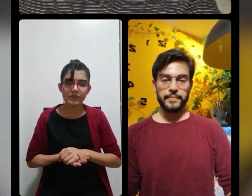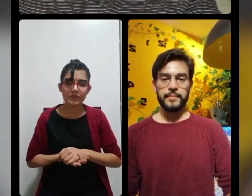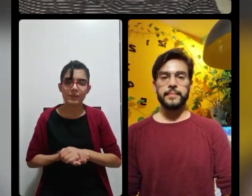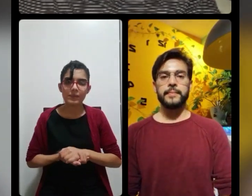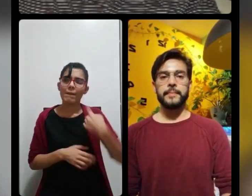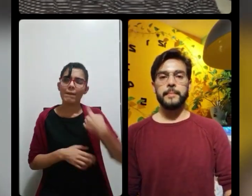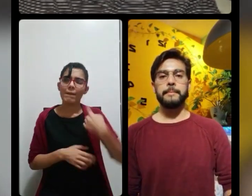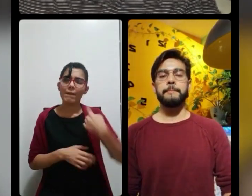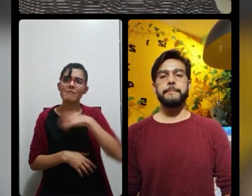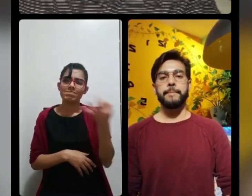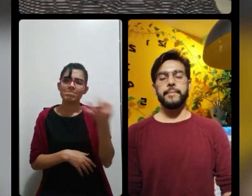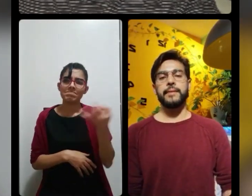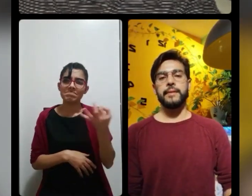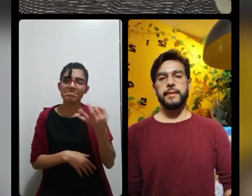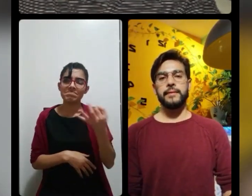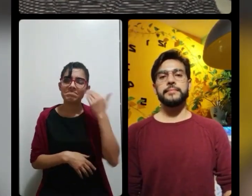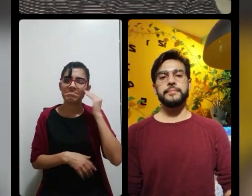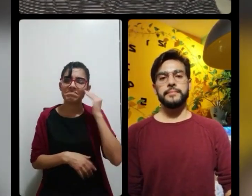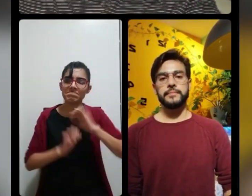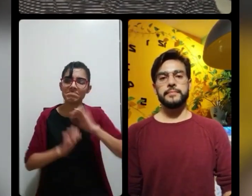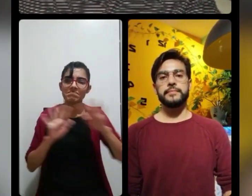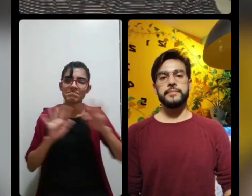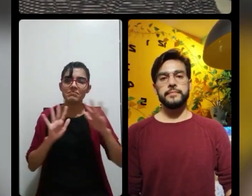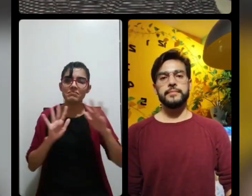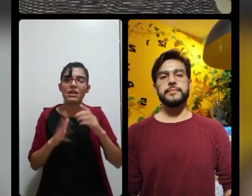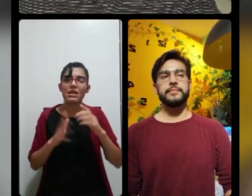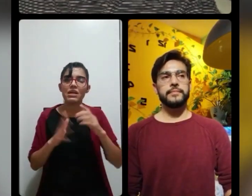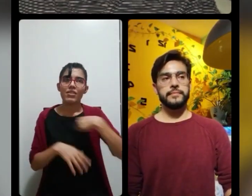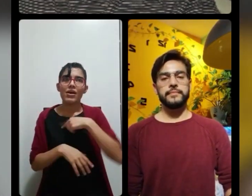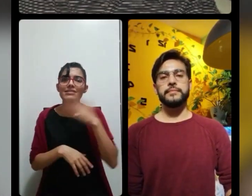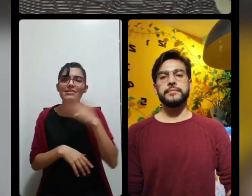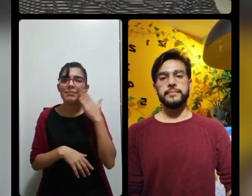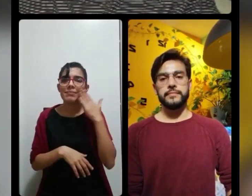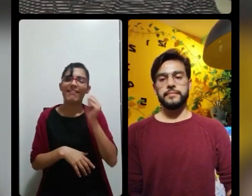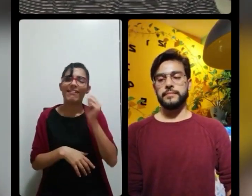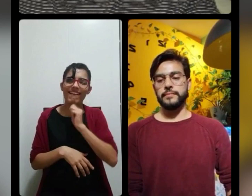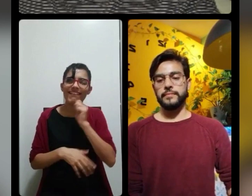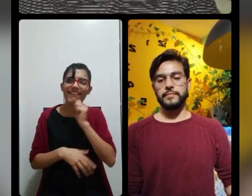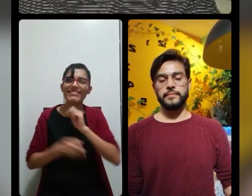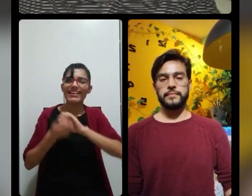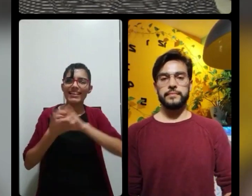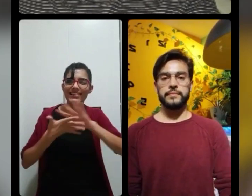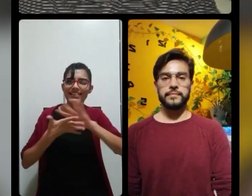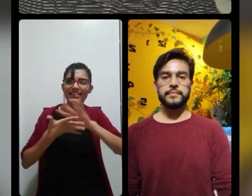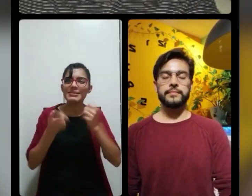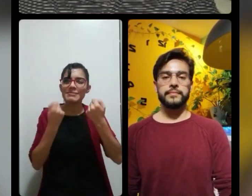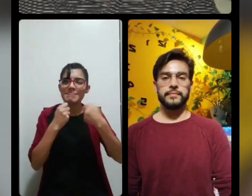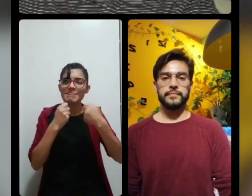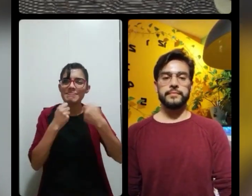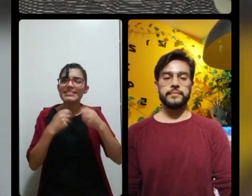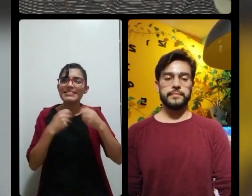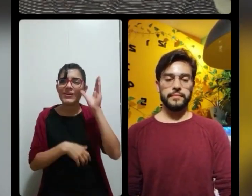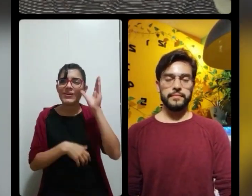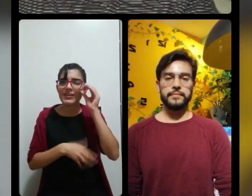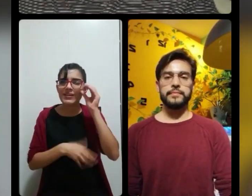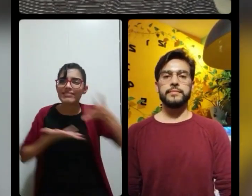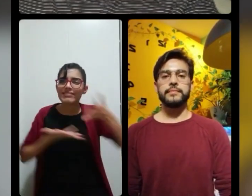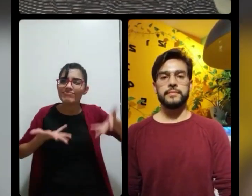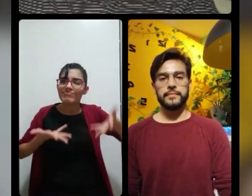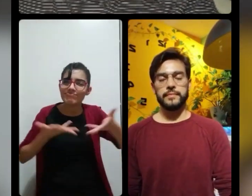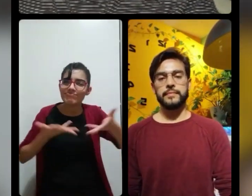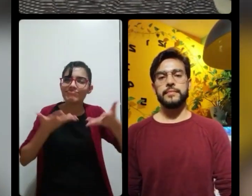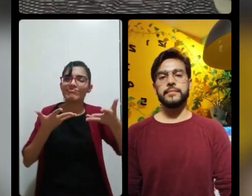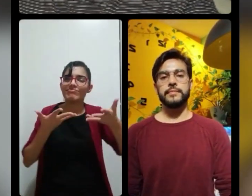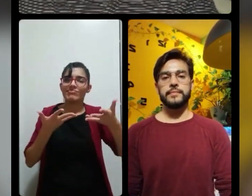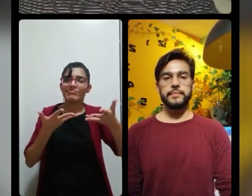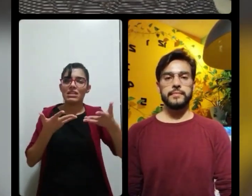para se desbravar, né, sendo repetitiva, né? Quando a gente vê escolas, às vezes, bem avançadas aqui em Natal, escolas